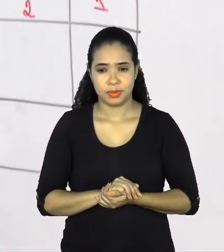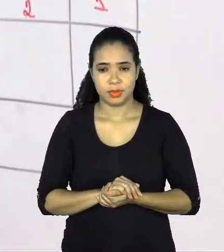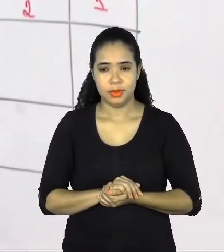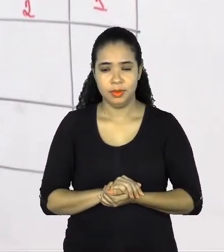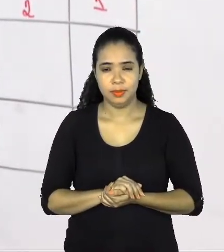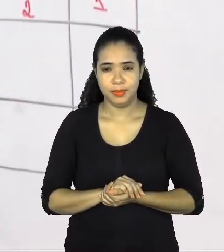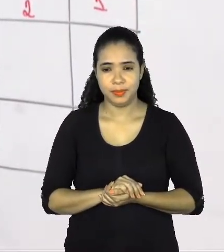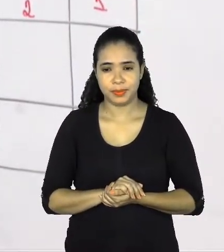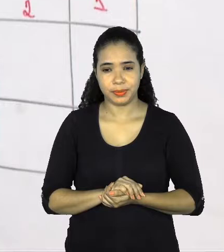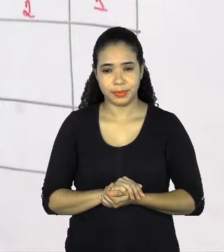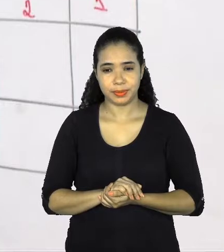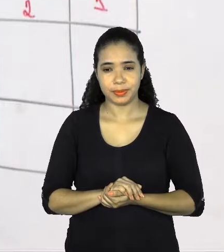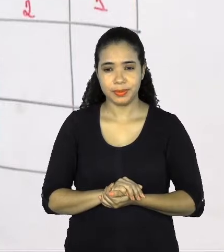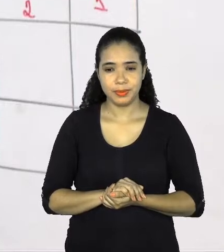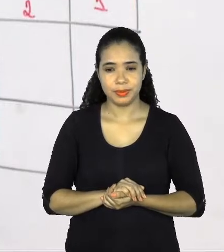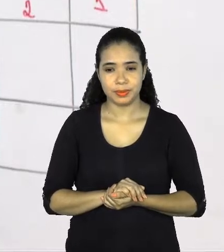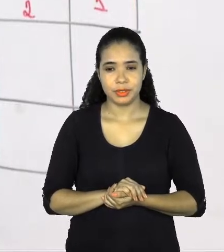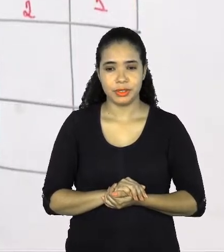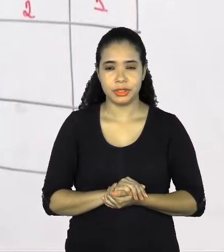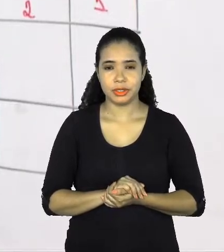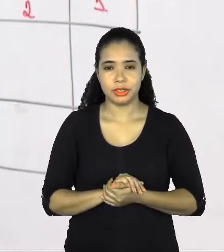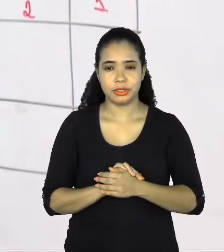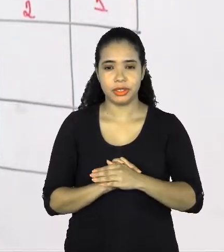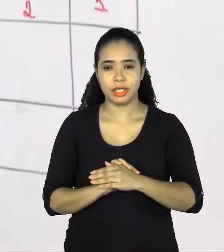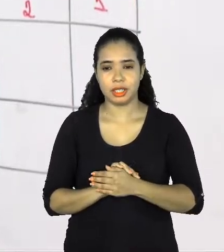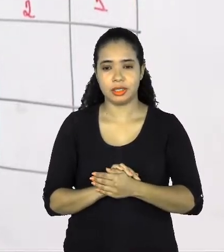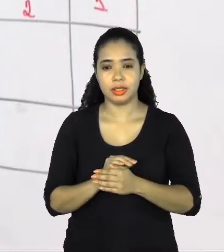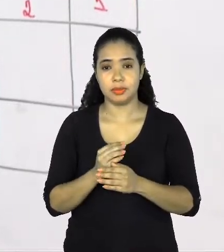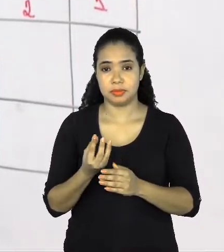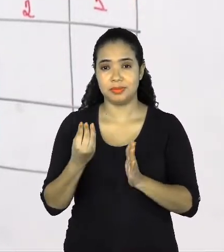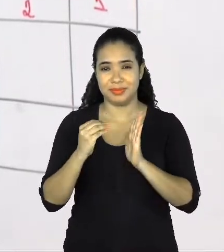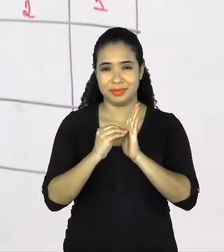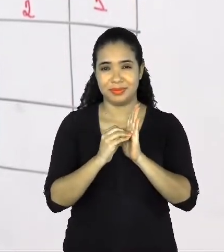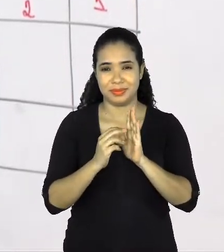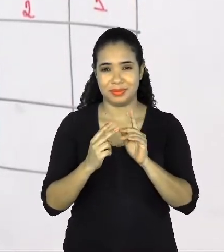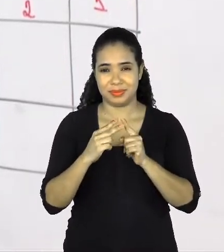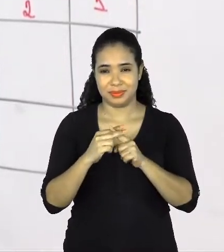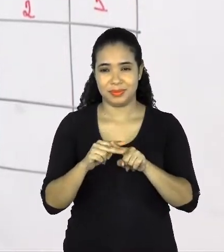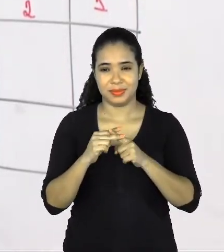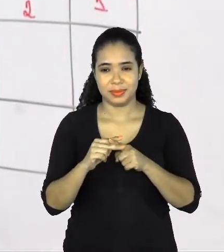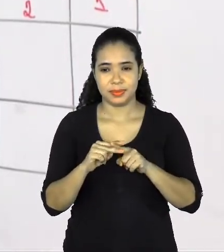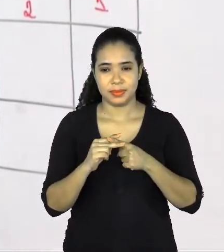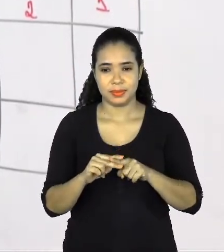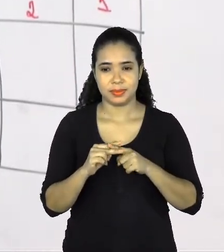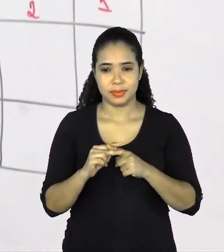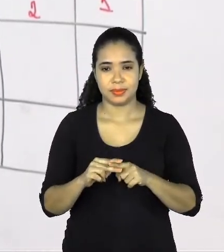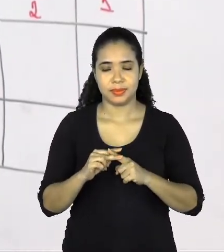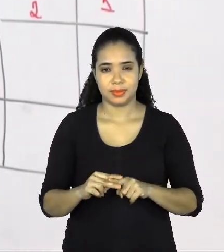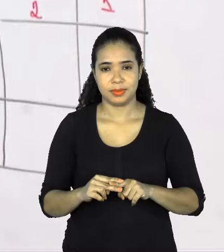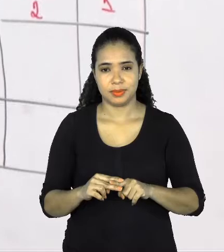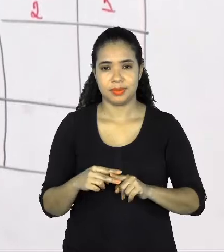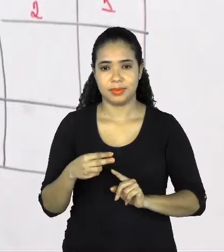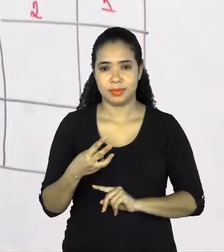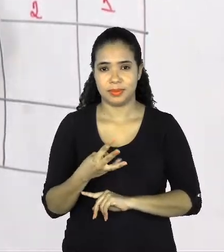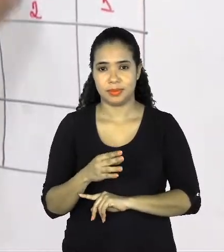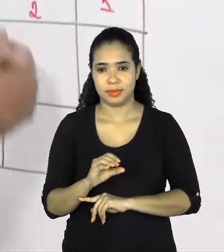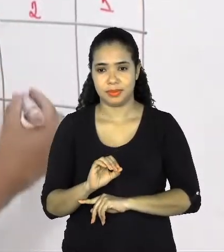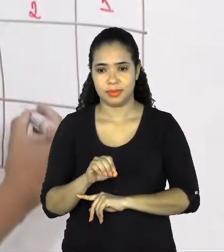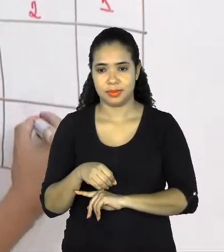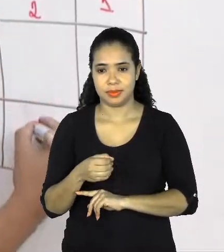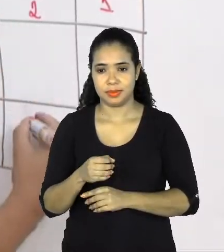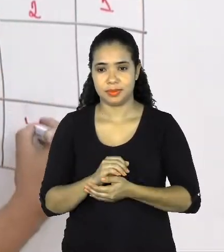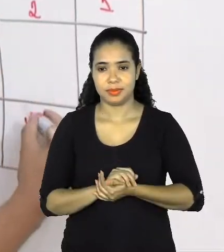E o cosseno de 30. Eu anotei aqui de forma cosseno de 30. O cosseno de